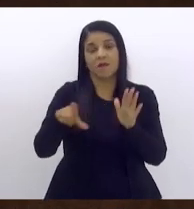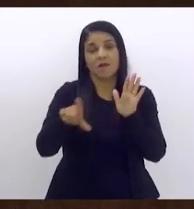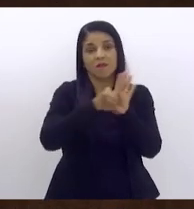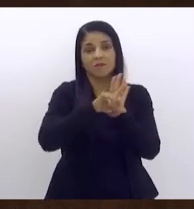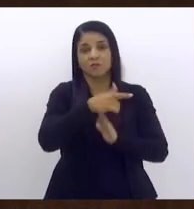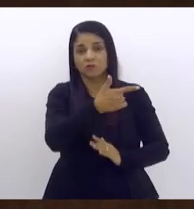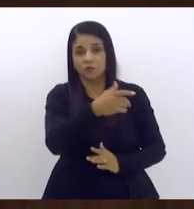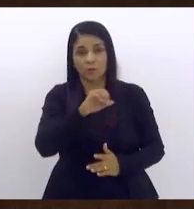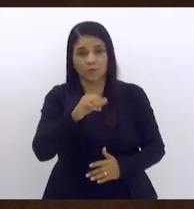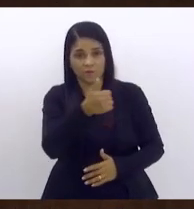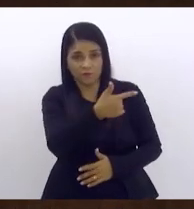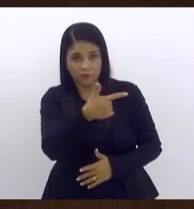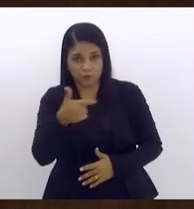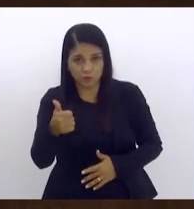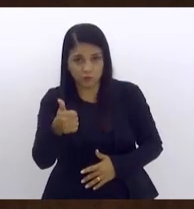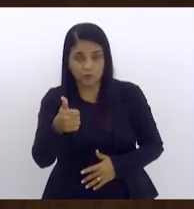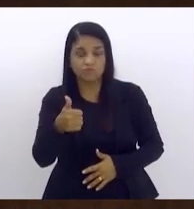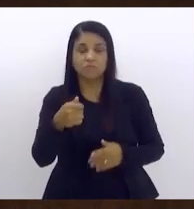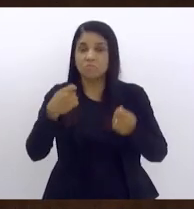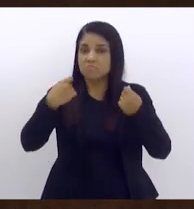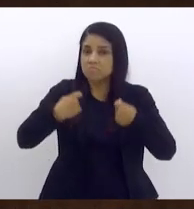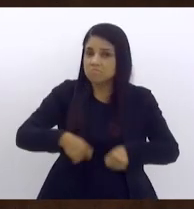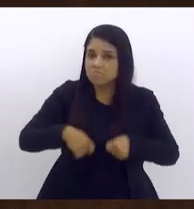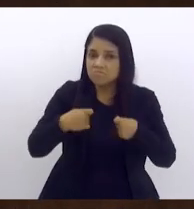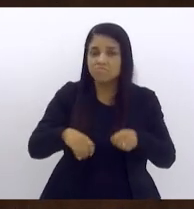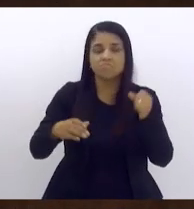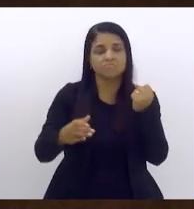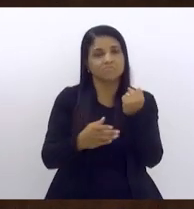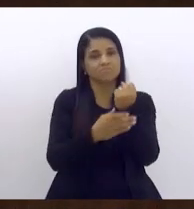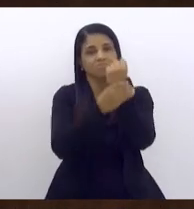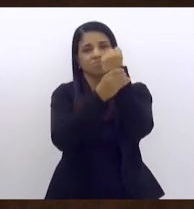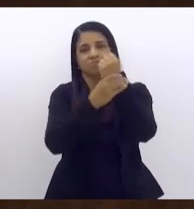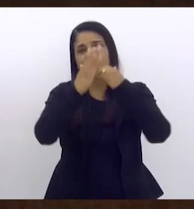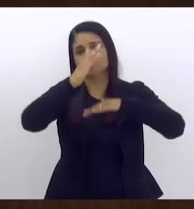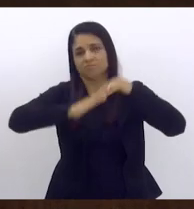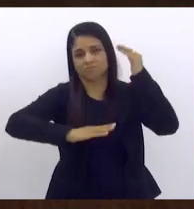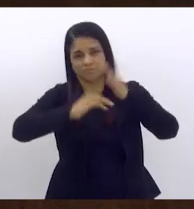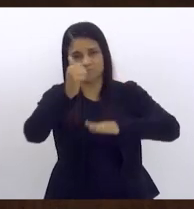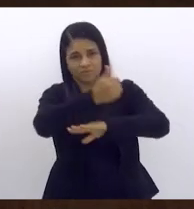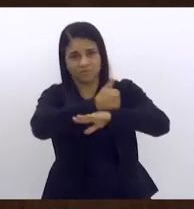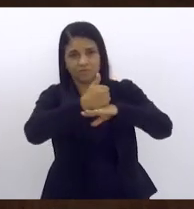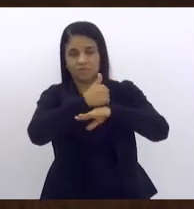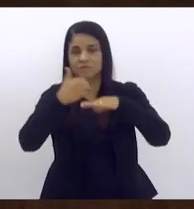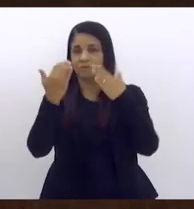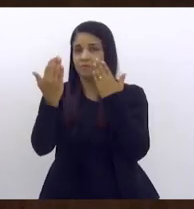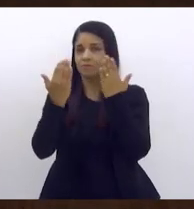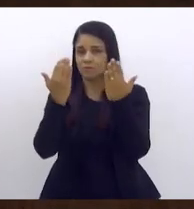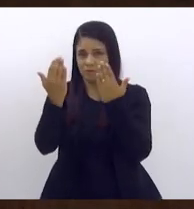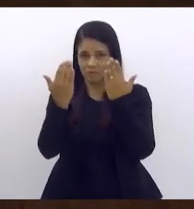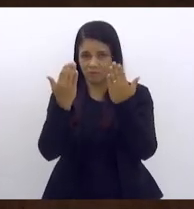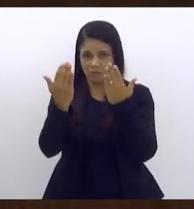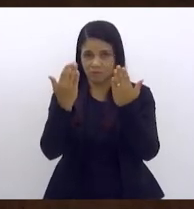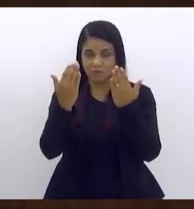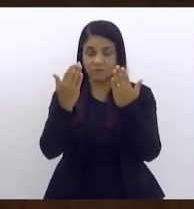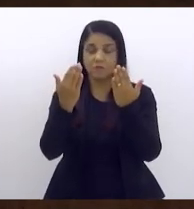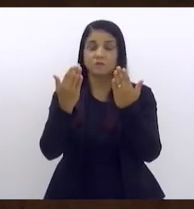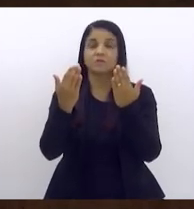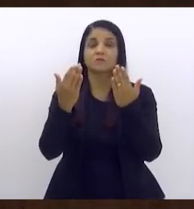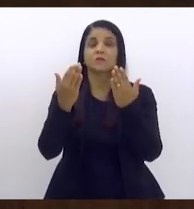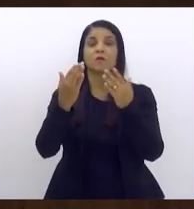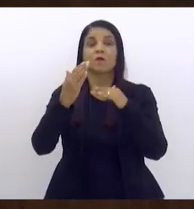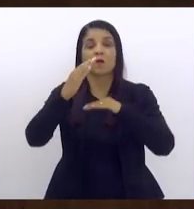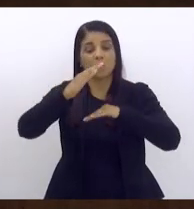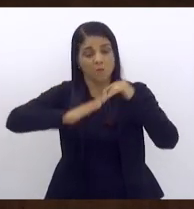2021, é necessário que a gente possa garantir os profissionais da psicologia, Profissionais esses que devem